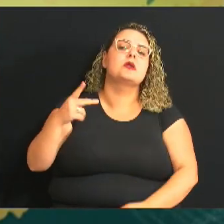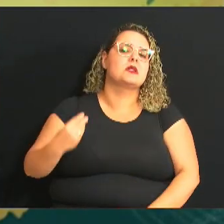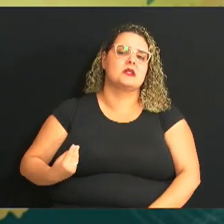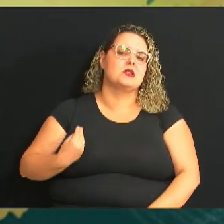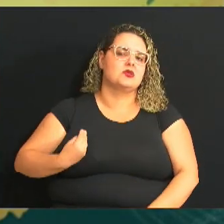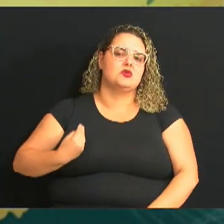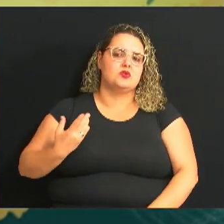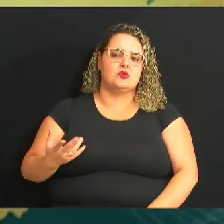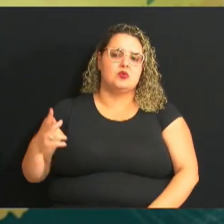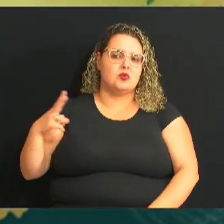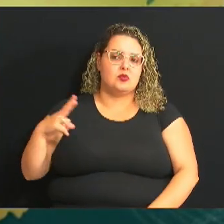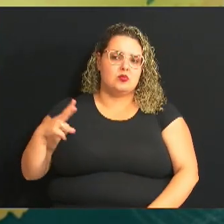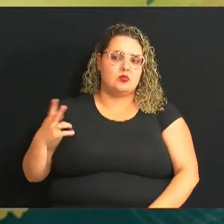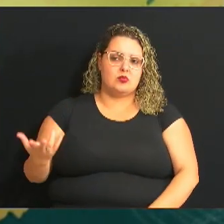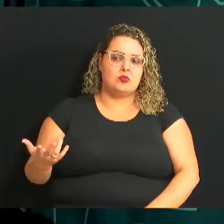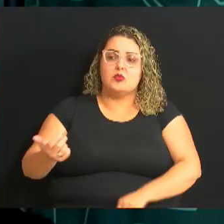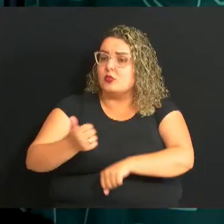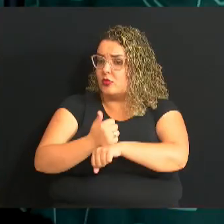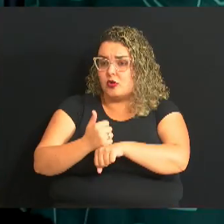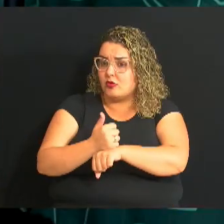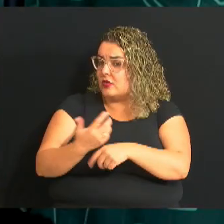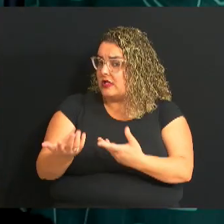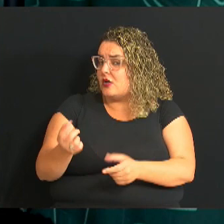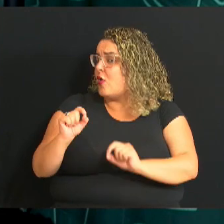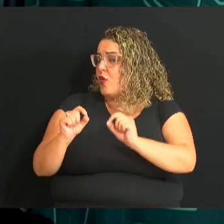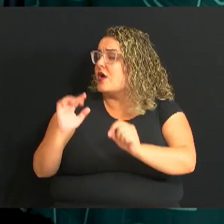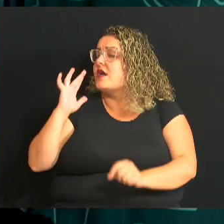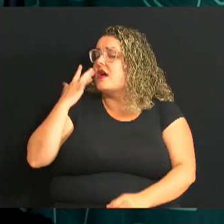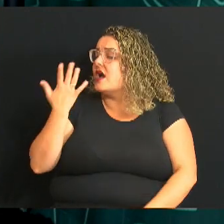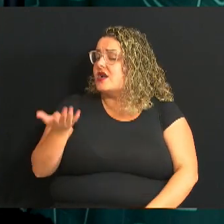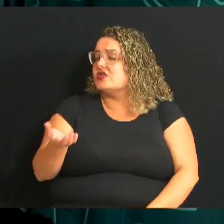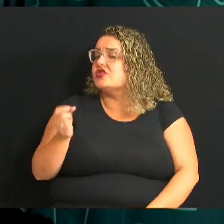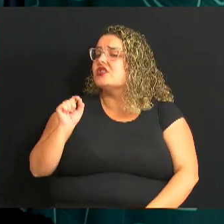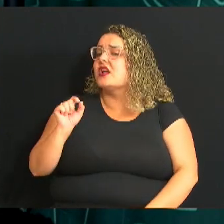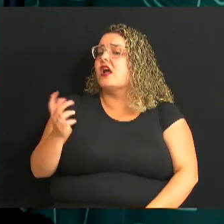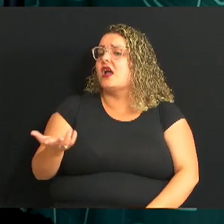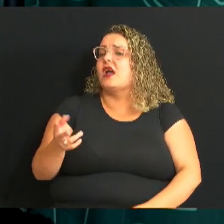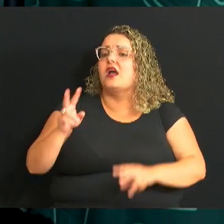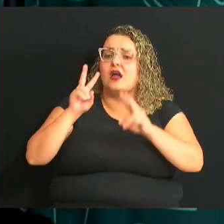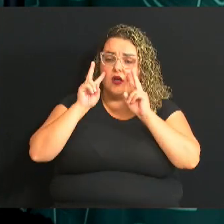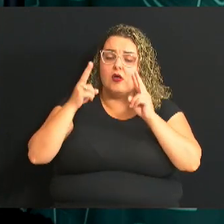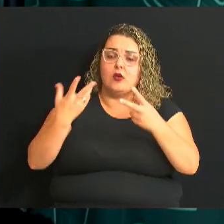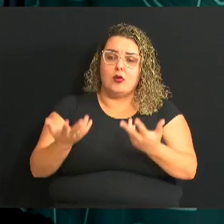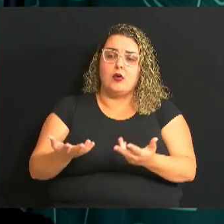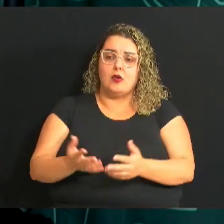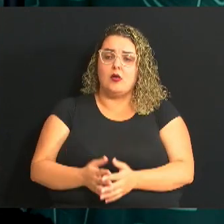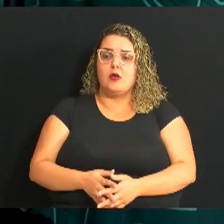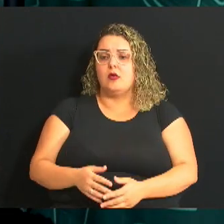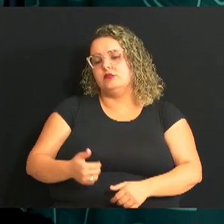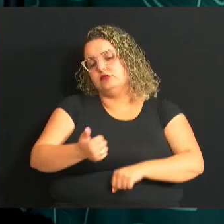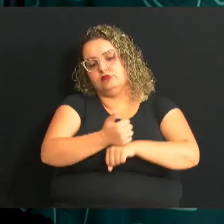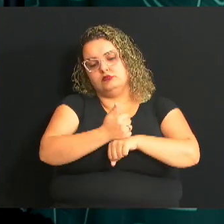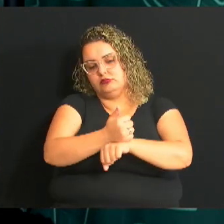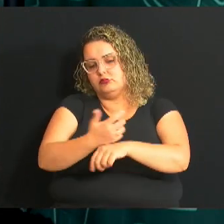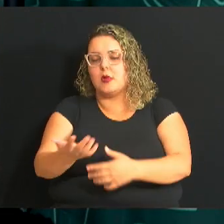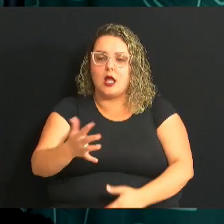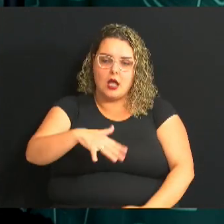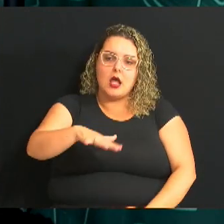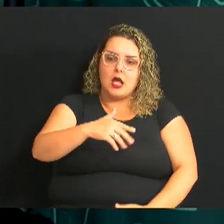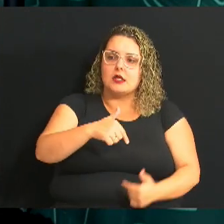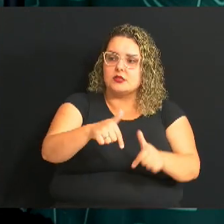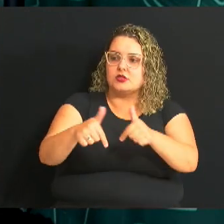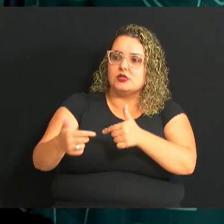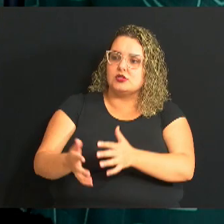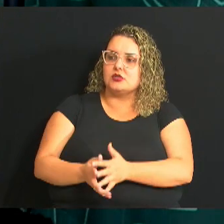tanto pessoal quanto profissional, aí, né, visando, evidentemente, né, a carreira, o mercado de